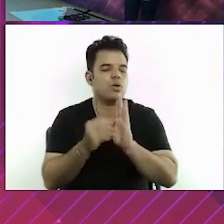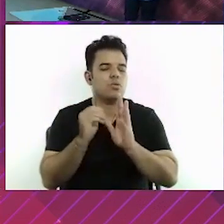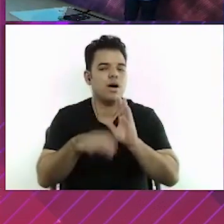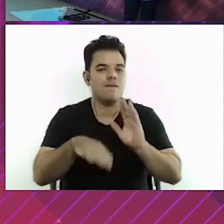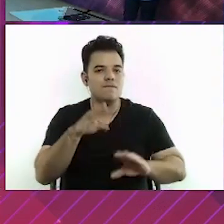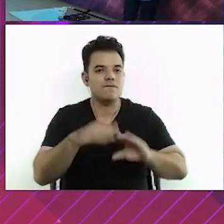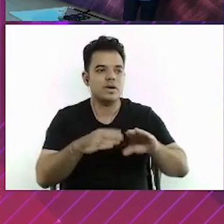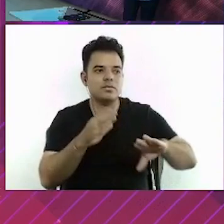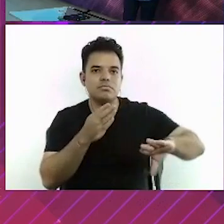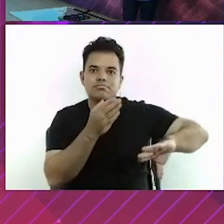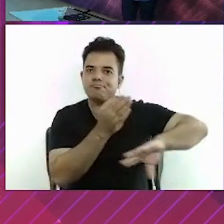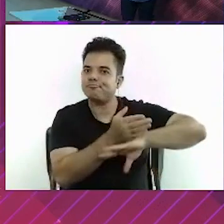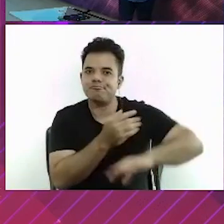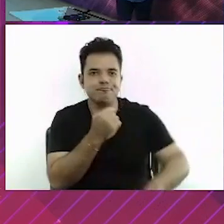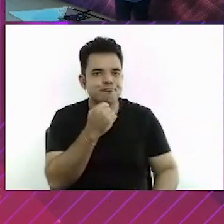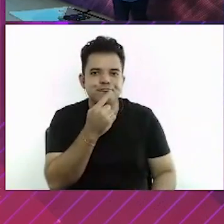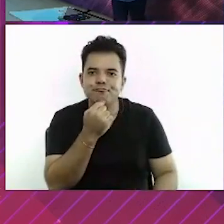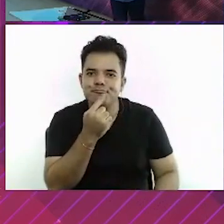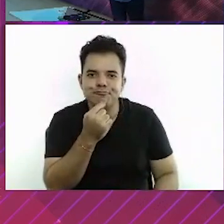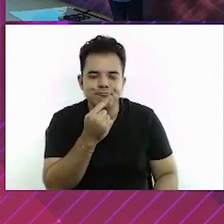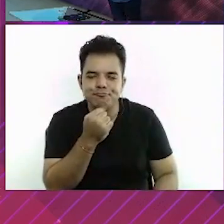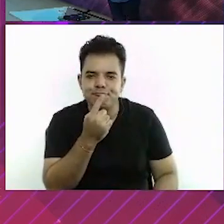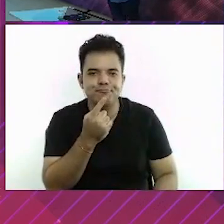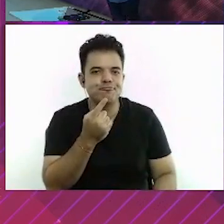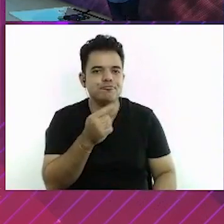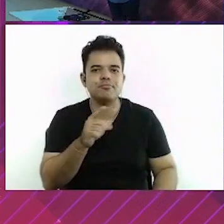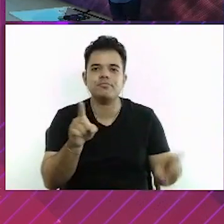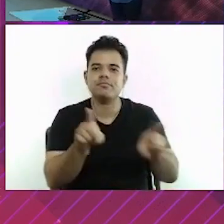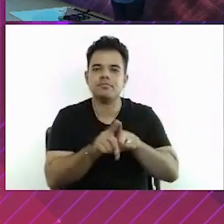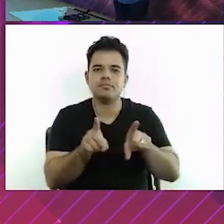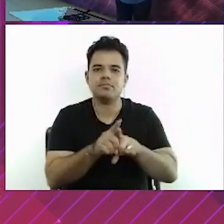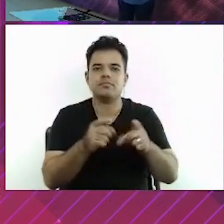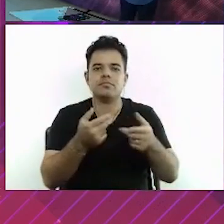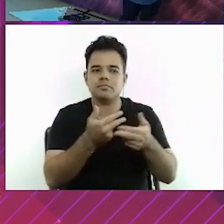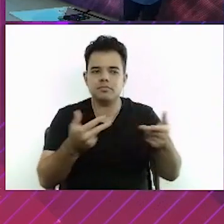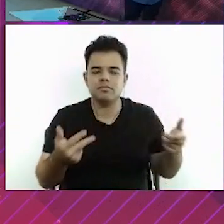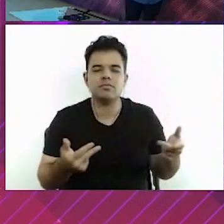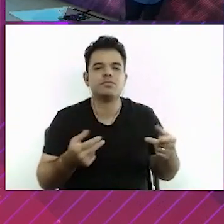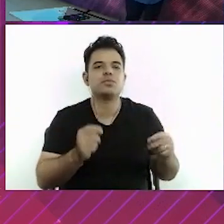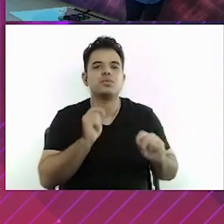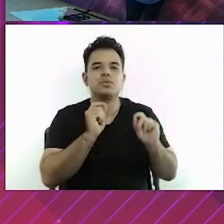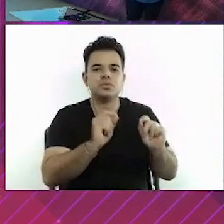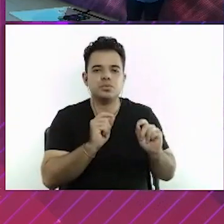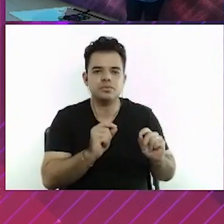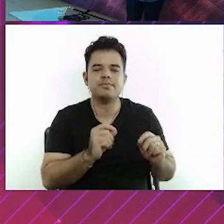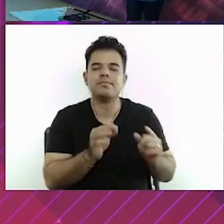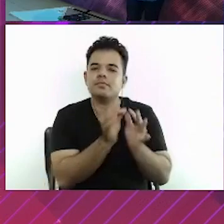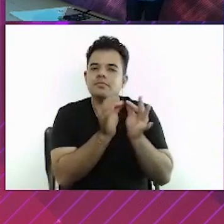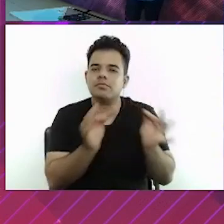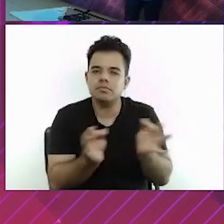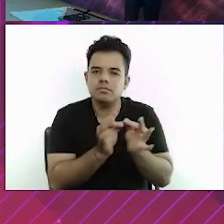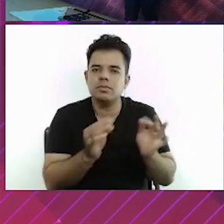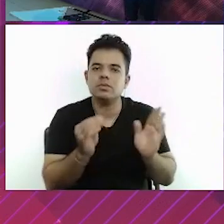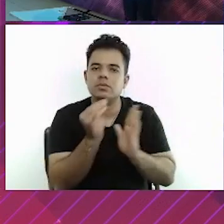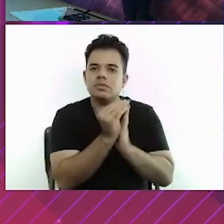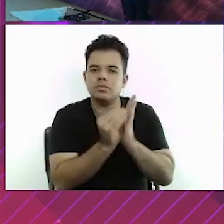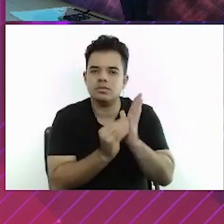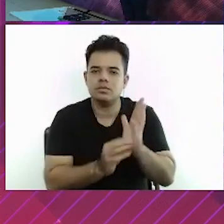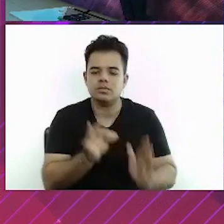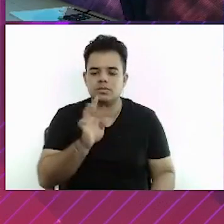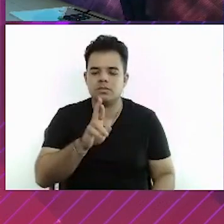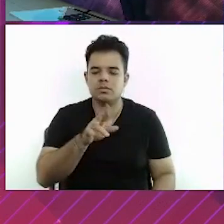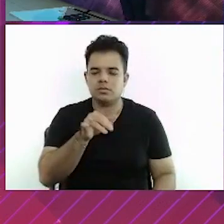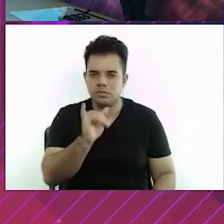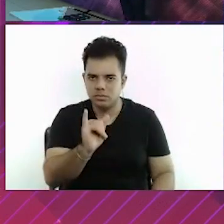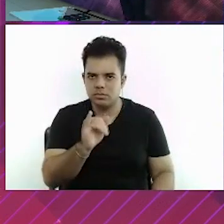exceção desse tipo aqui. Você pode simplesmente colocar a tua publicação em um bloco try e tentar captar